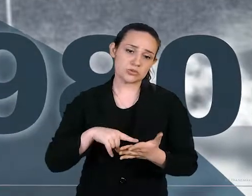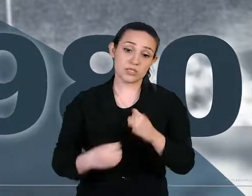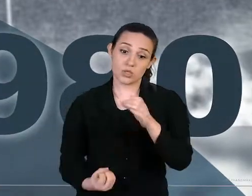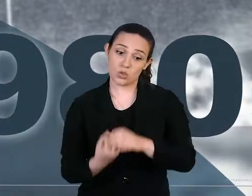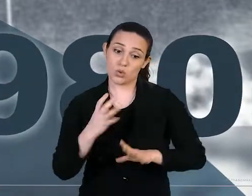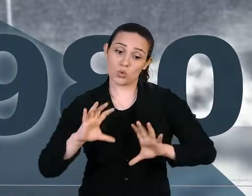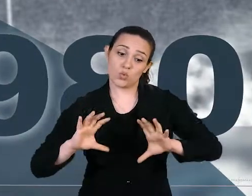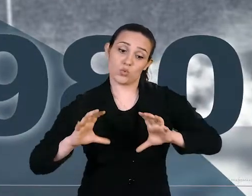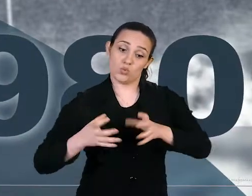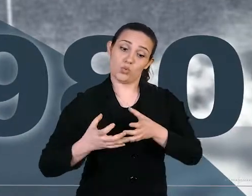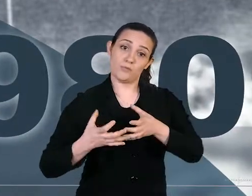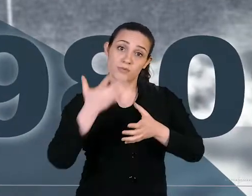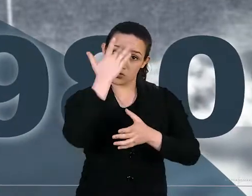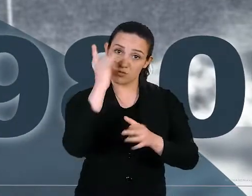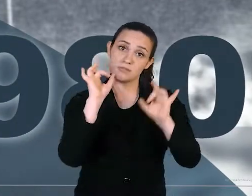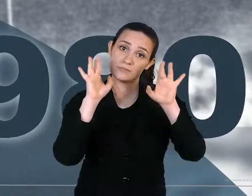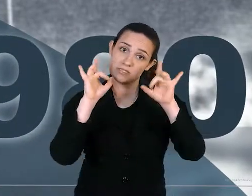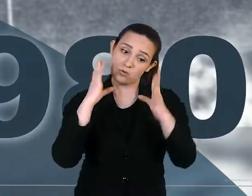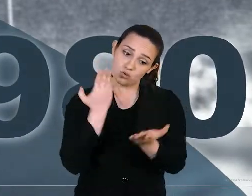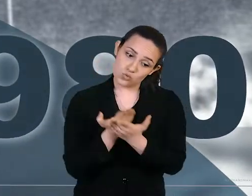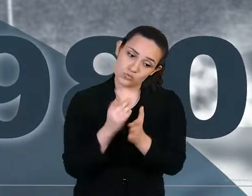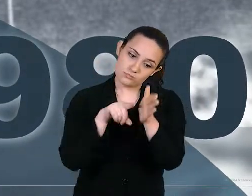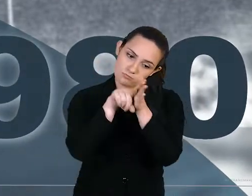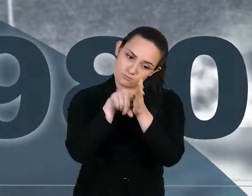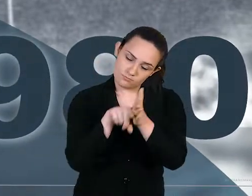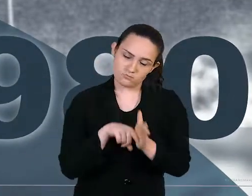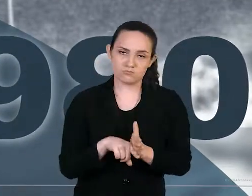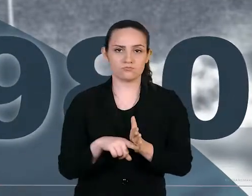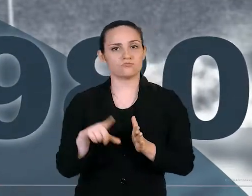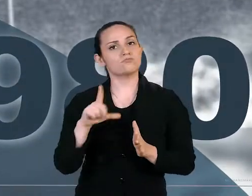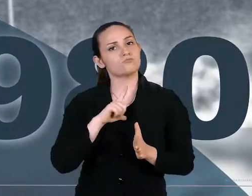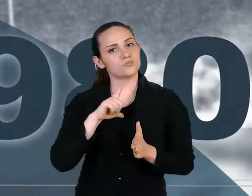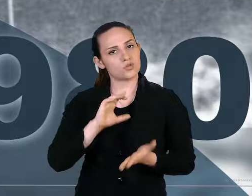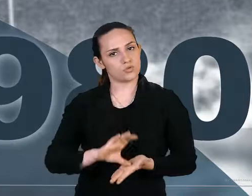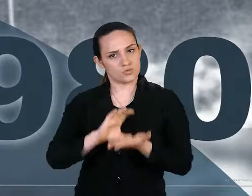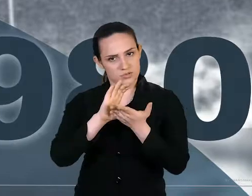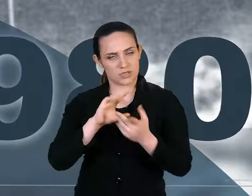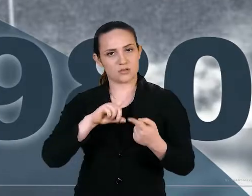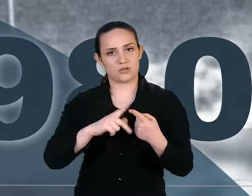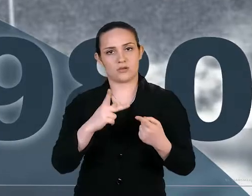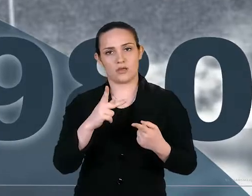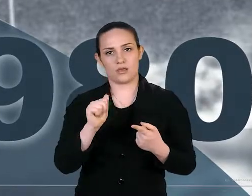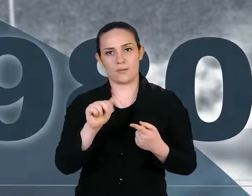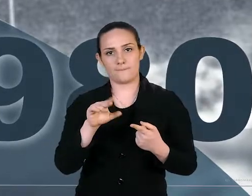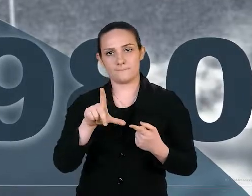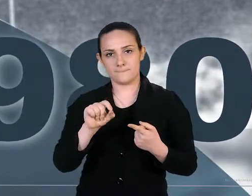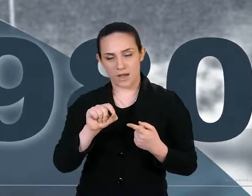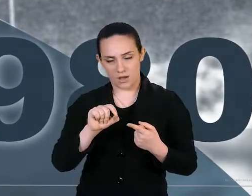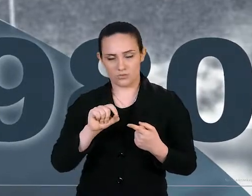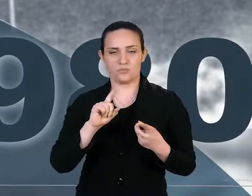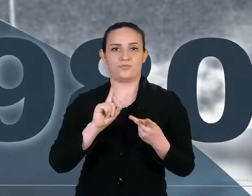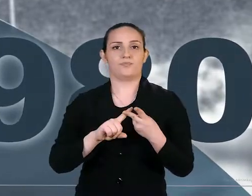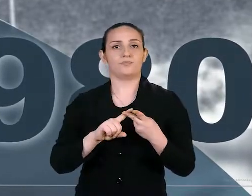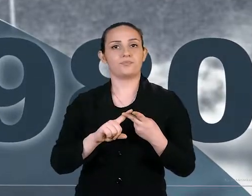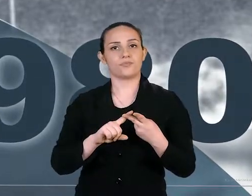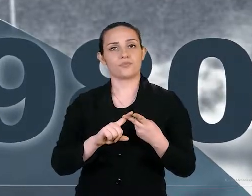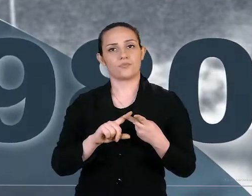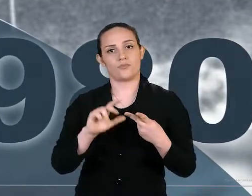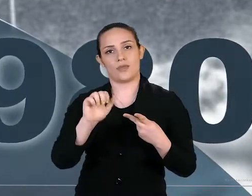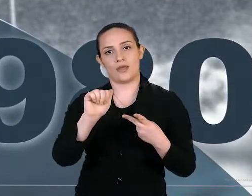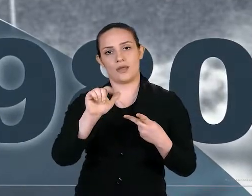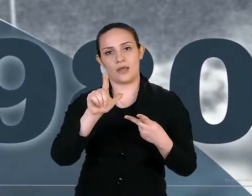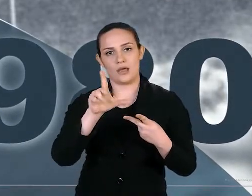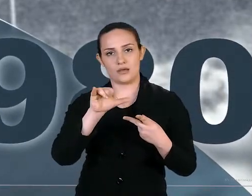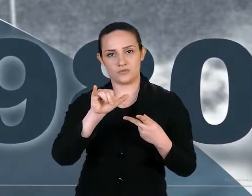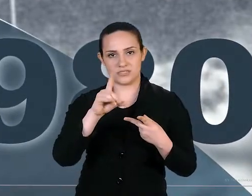a Elaboração do Regimento Interno do Tribunal, composta pelos conselheiros Paulo Roberto Capiberibe Saldanha,